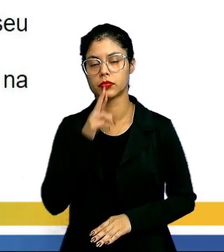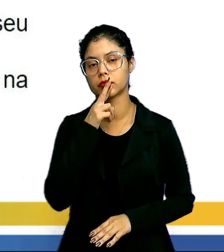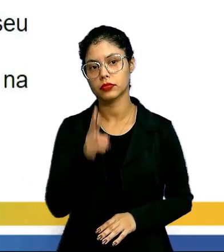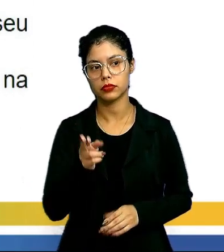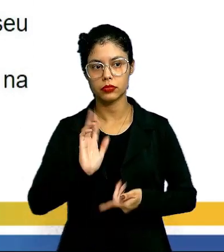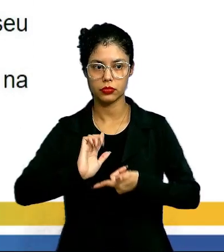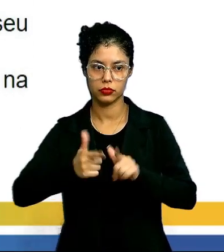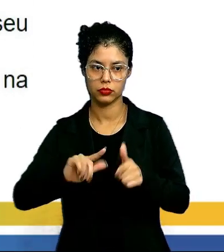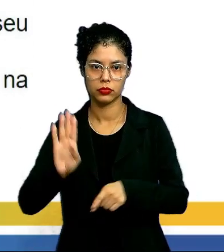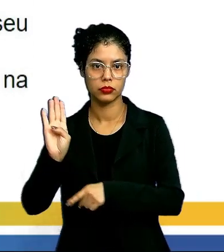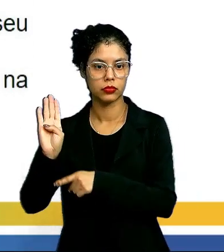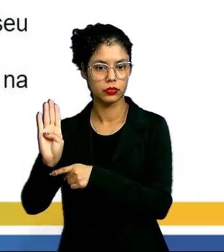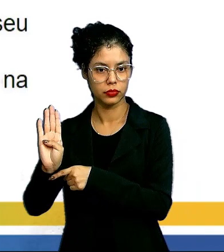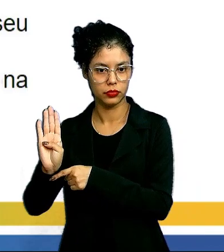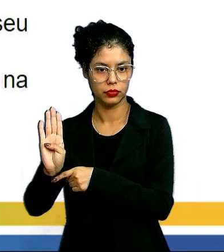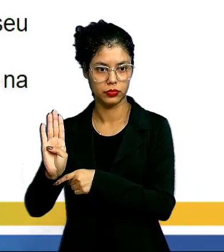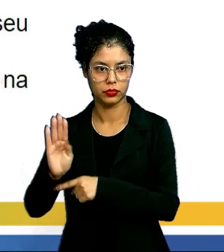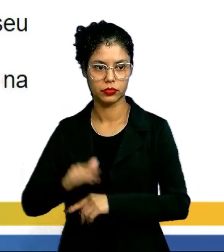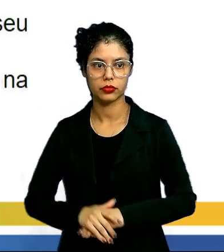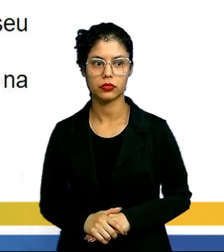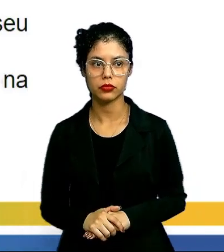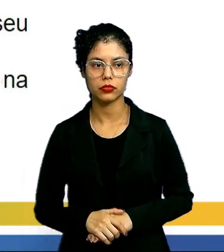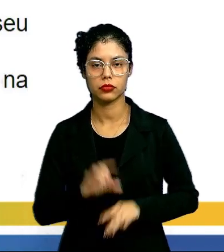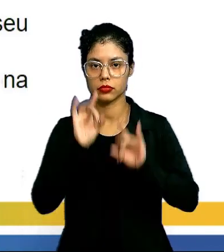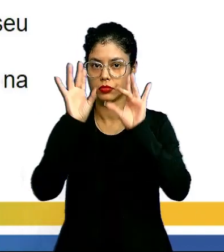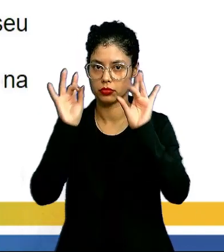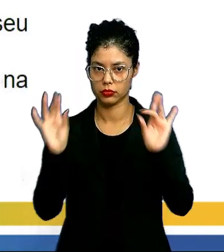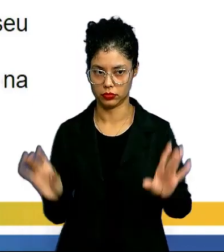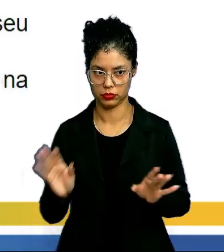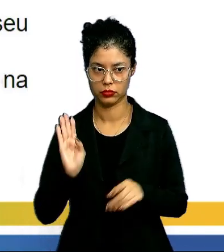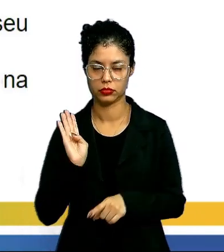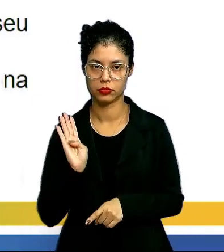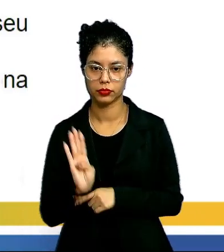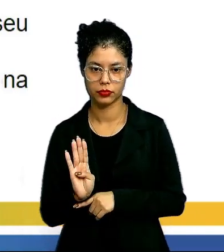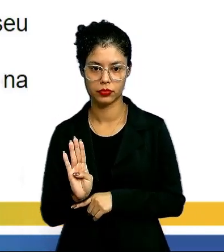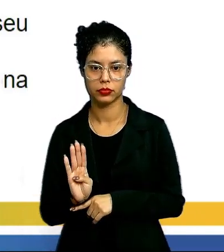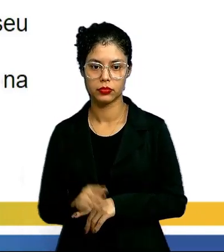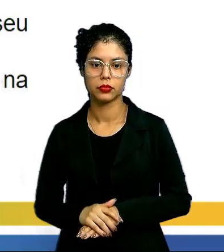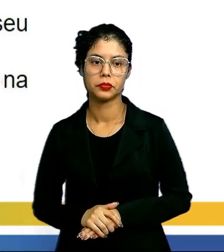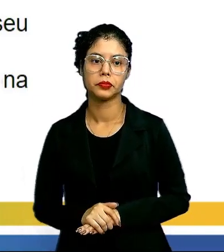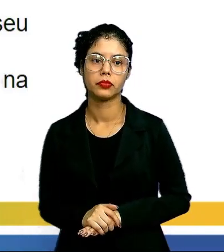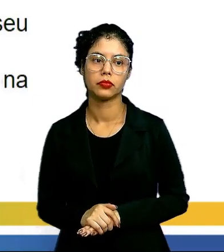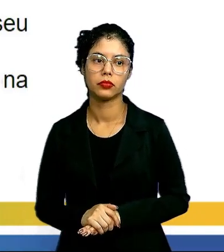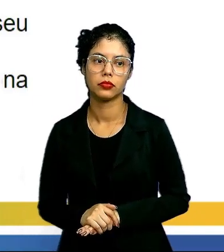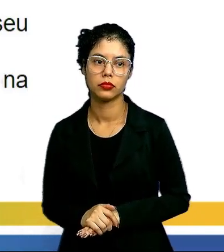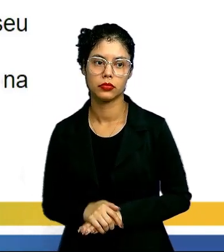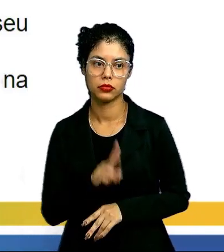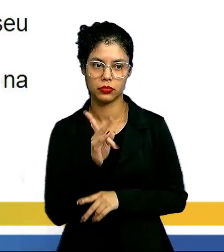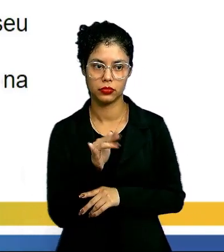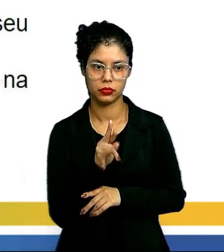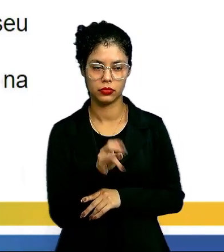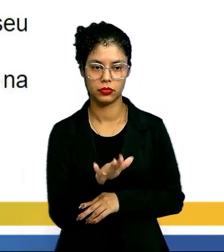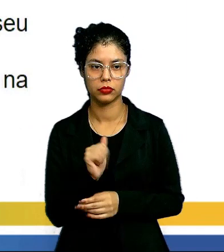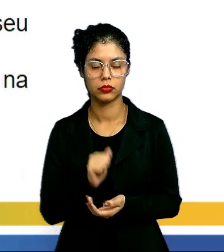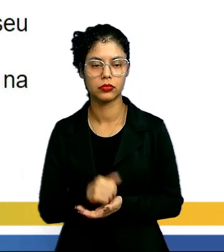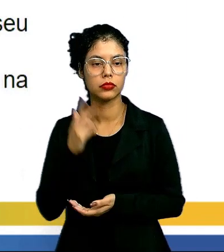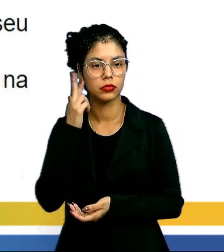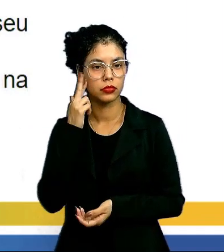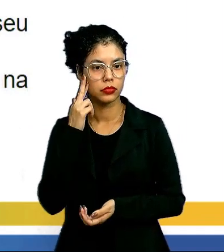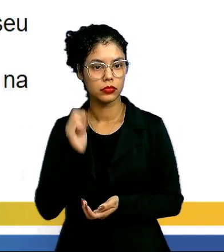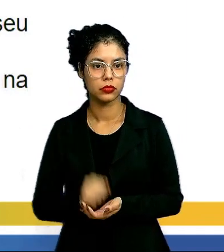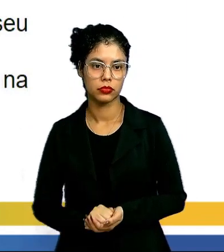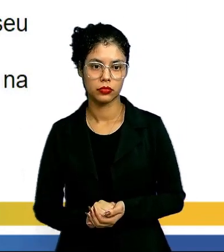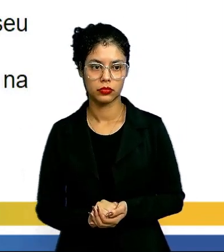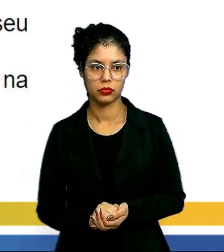nossa alternativa correta. Brilhou quem marcou a letra B, hegemônica, que normaliza